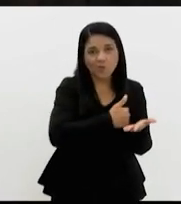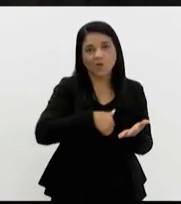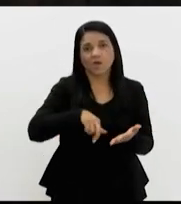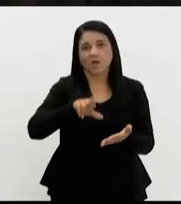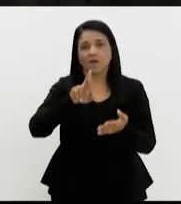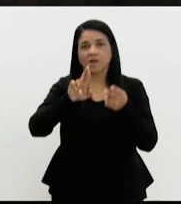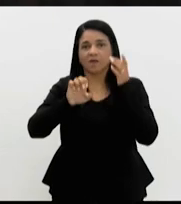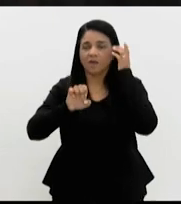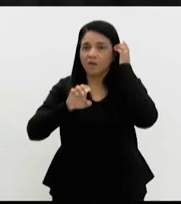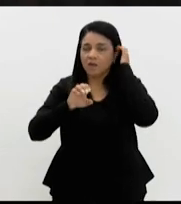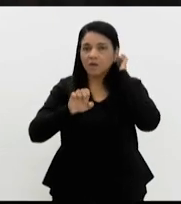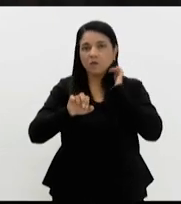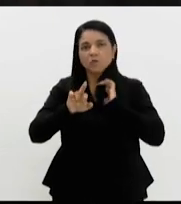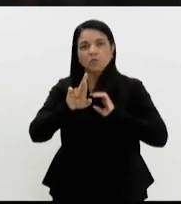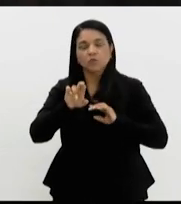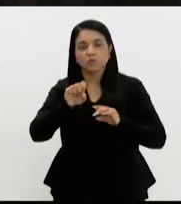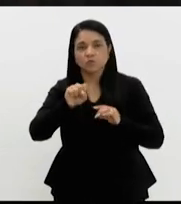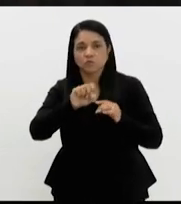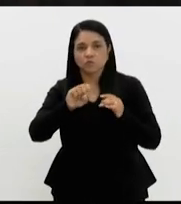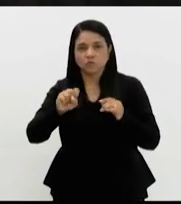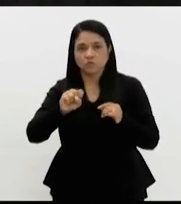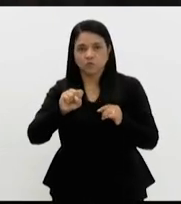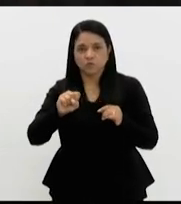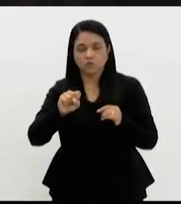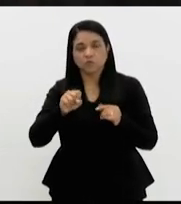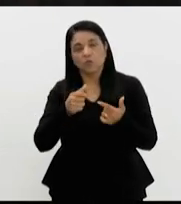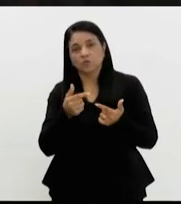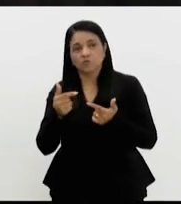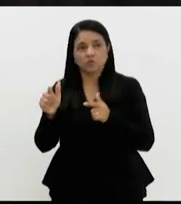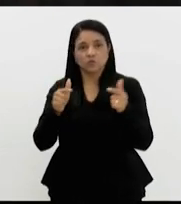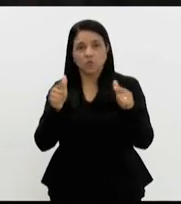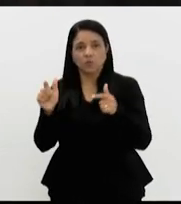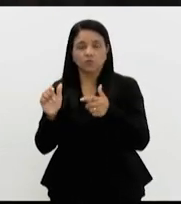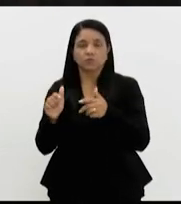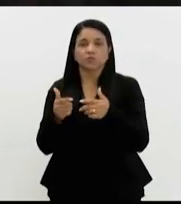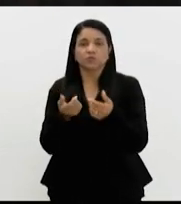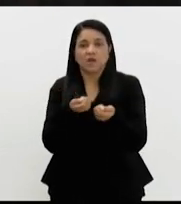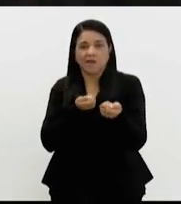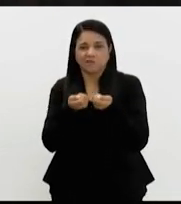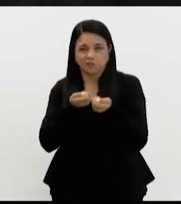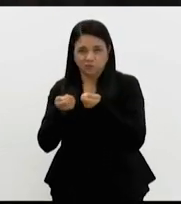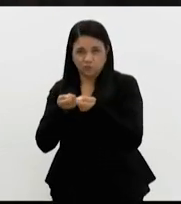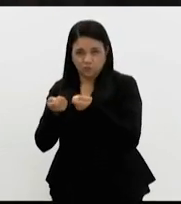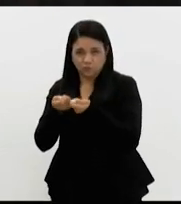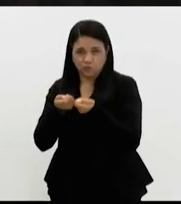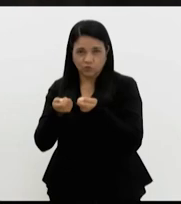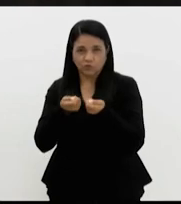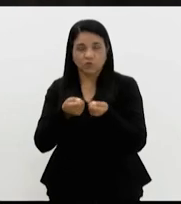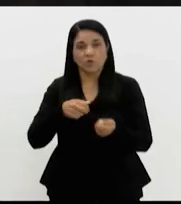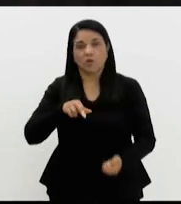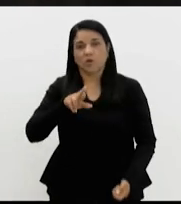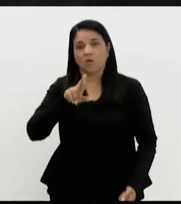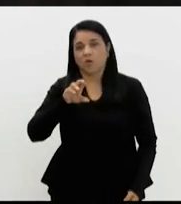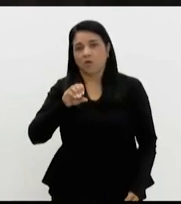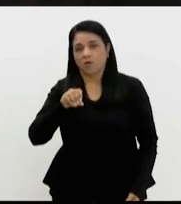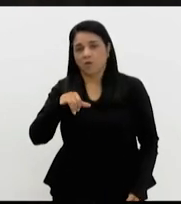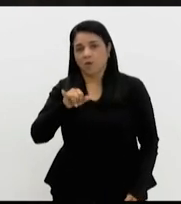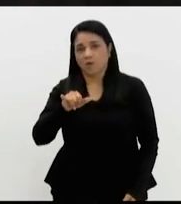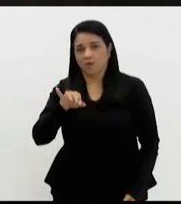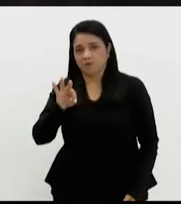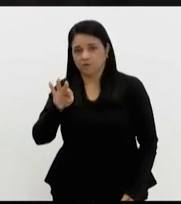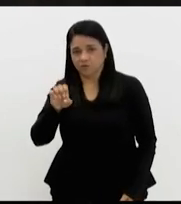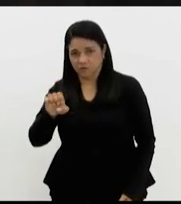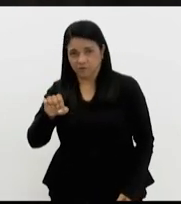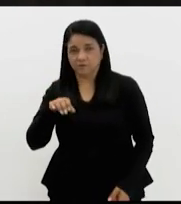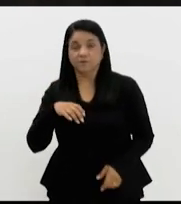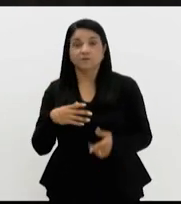advindos de cessão onerosa ou de outros termos de ajuste, de royalties, participação especial,